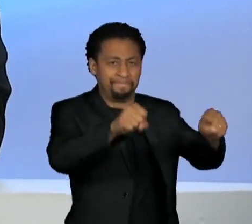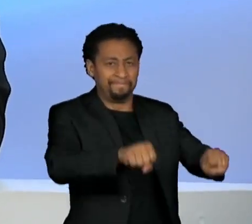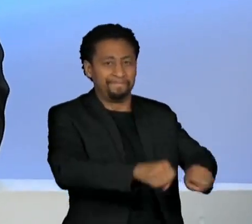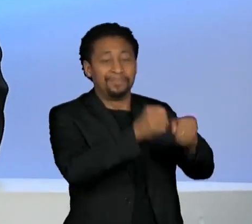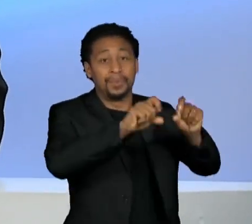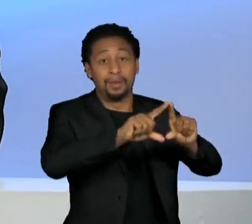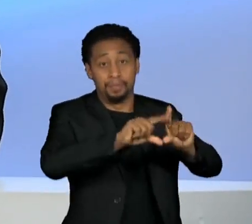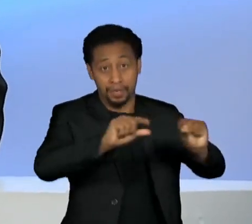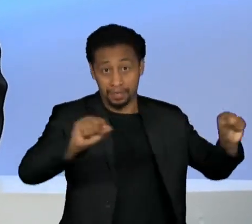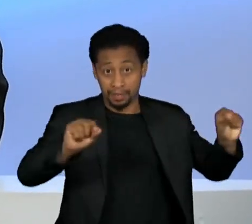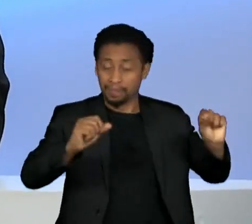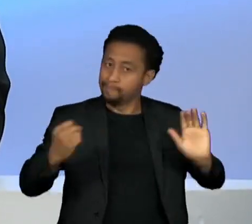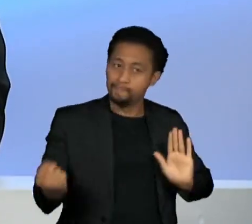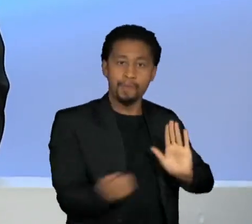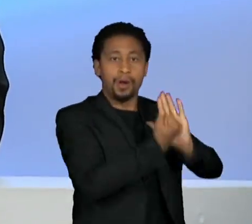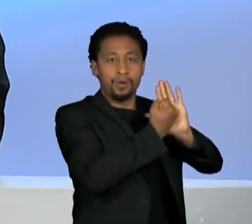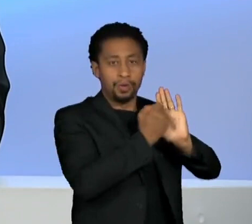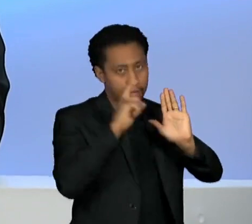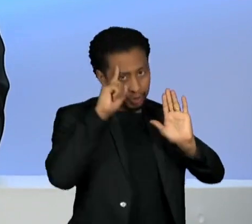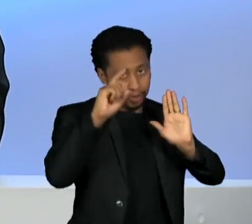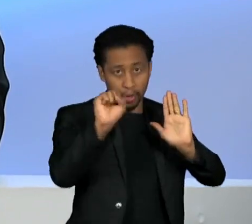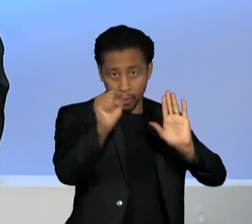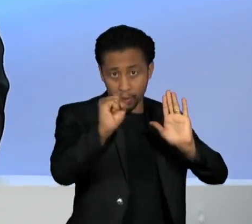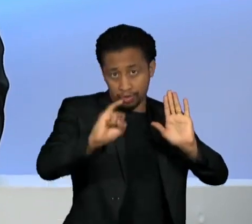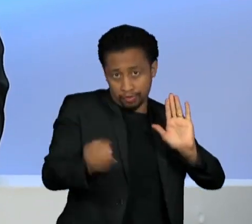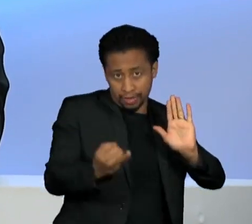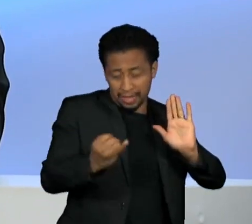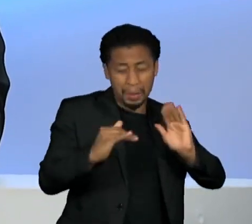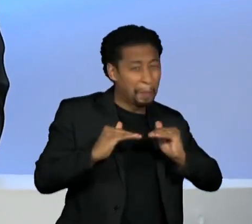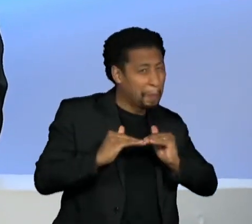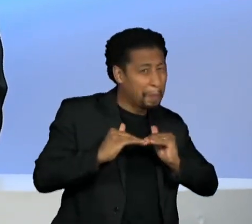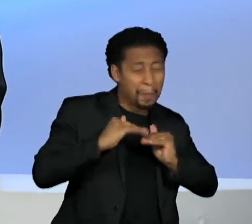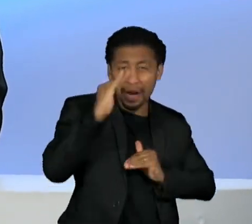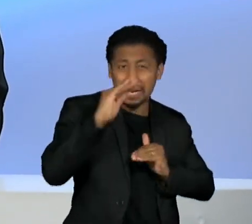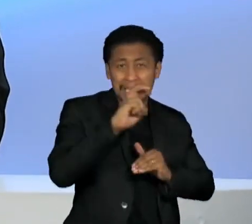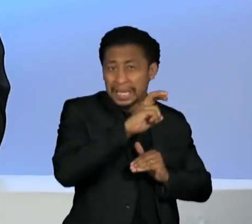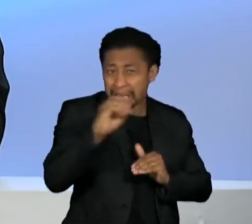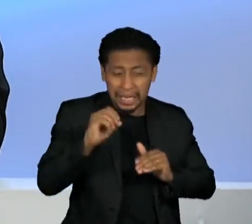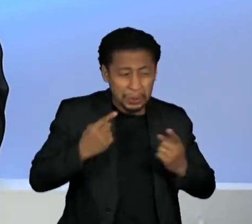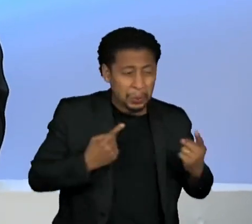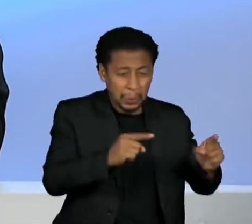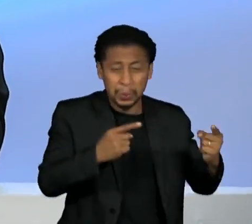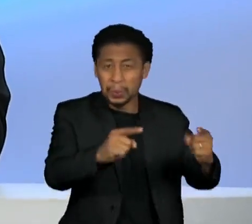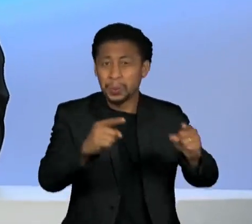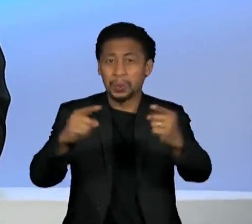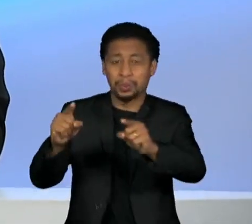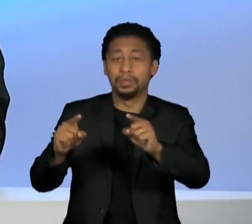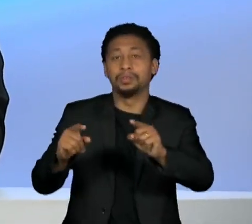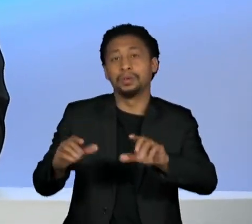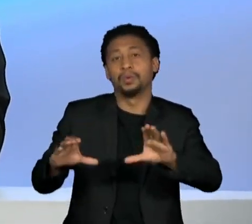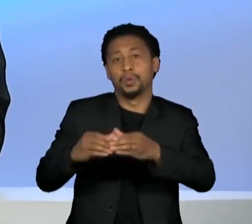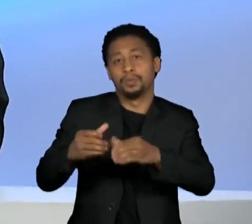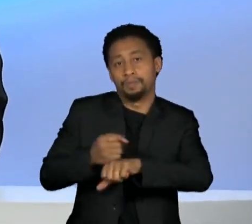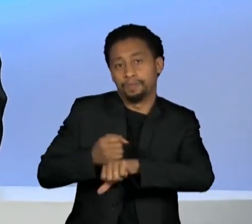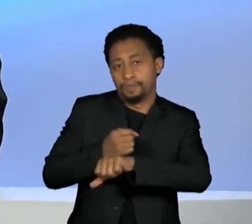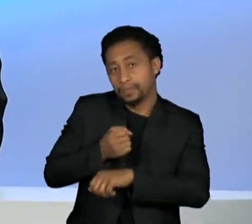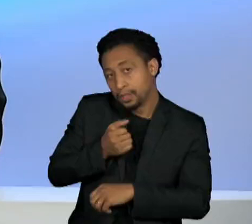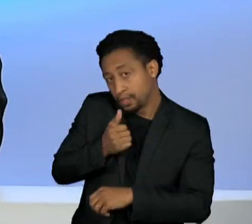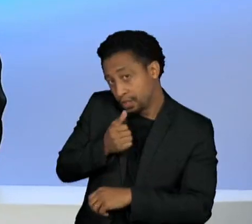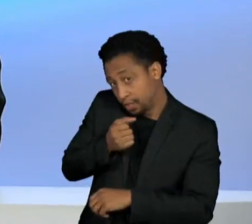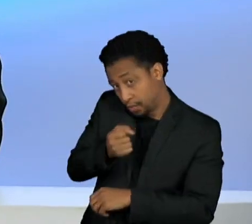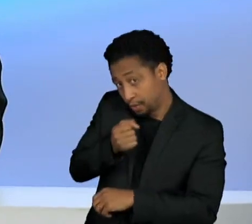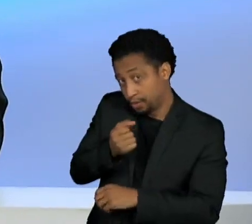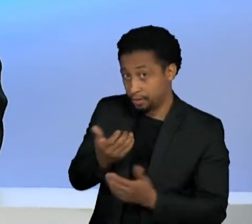janeiro, com mais de 40 casos de ataque a jornalistas. Várias organizações do Brasil, 11 organizações, se